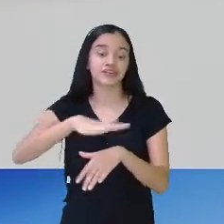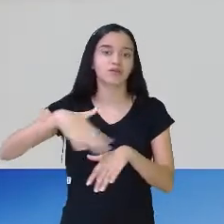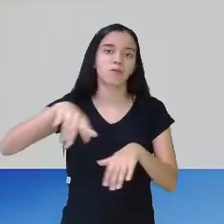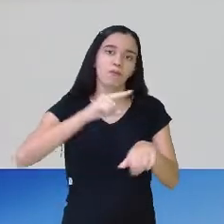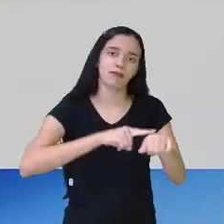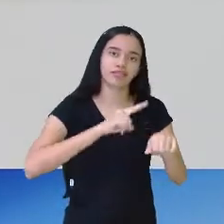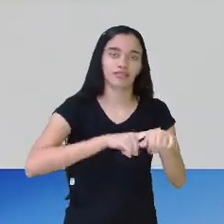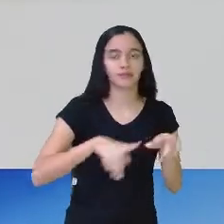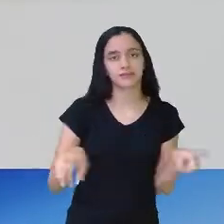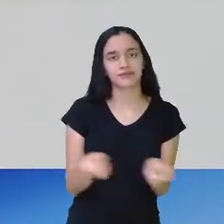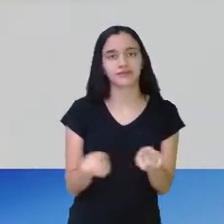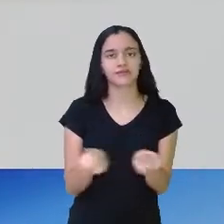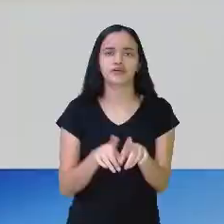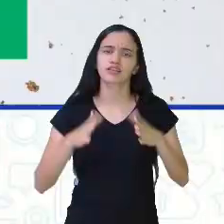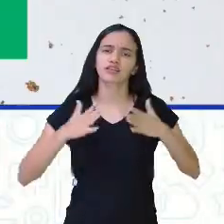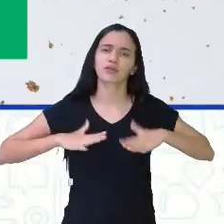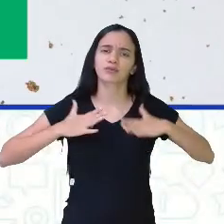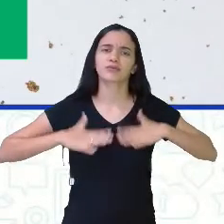tempo. Tranquilo?